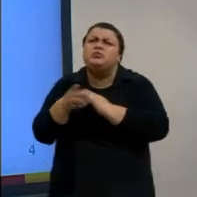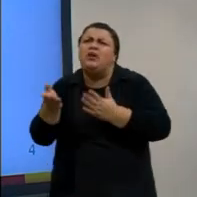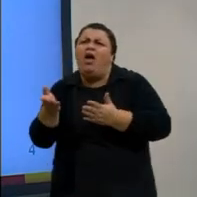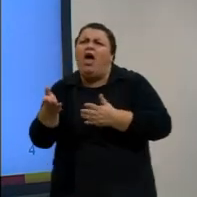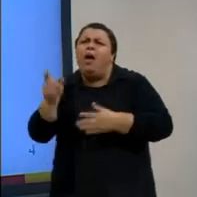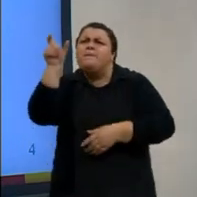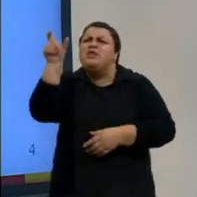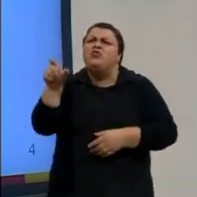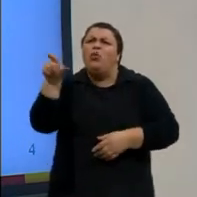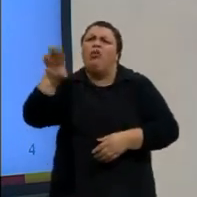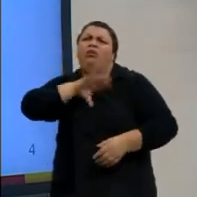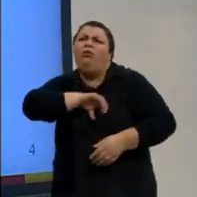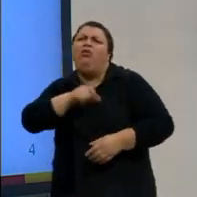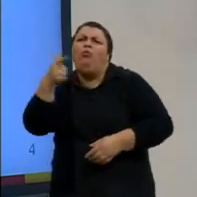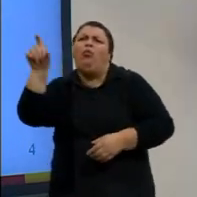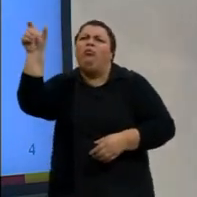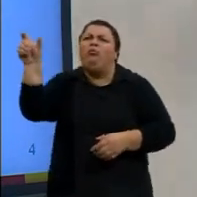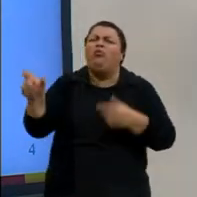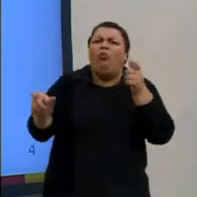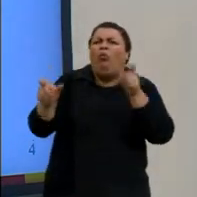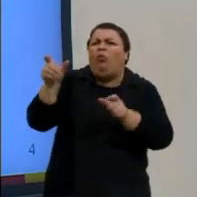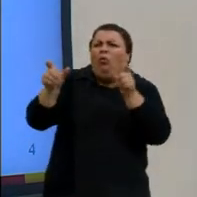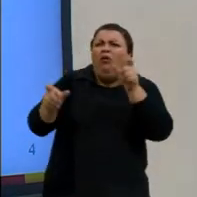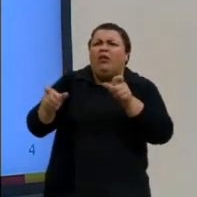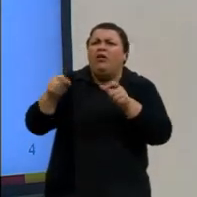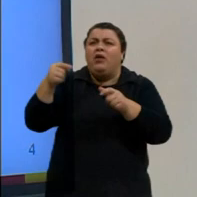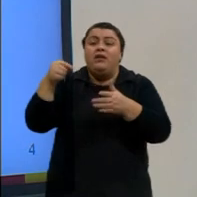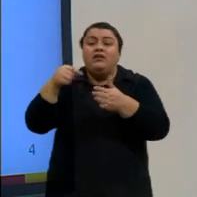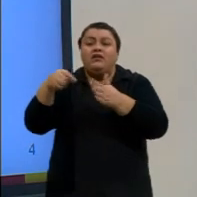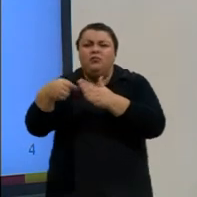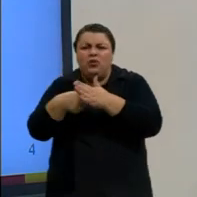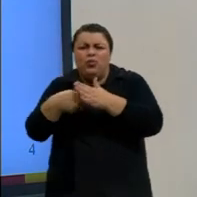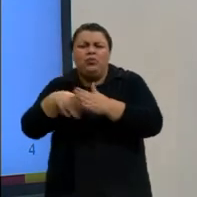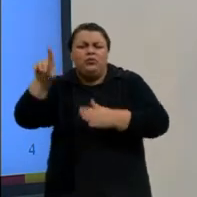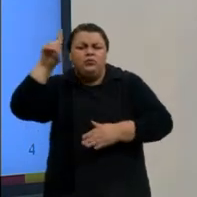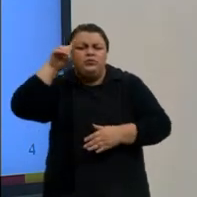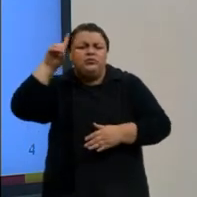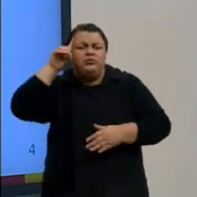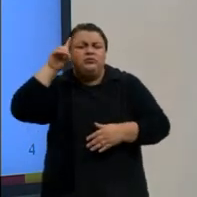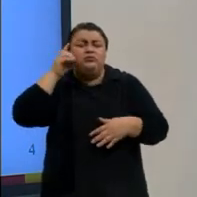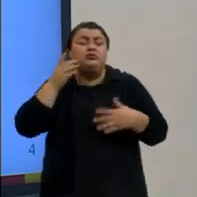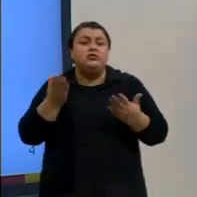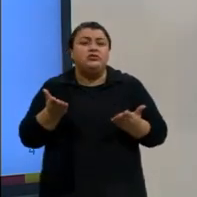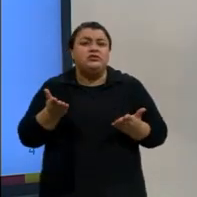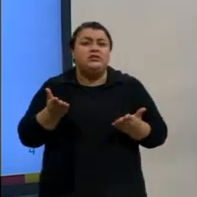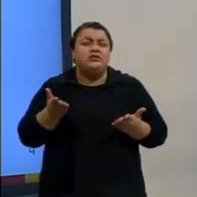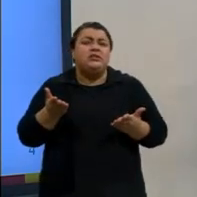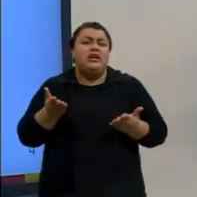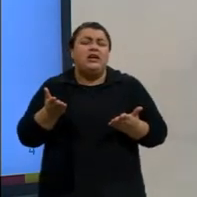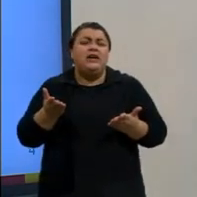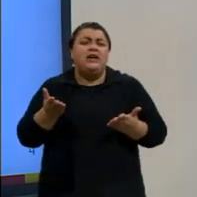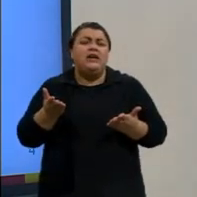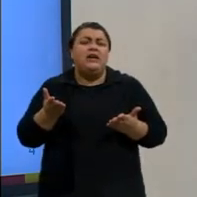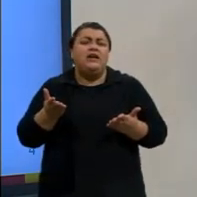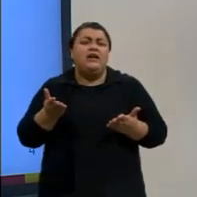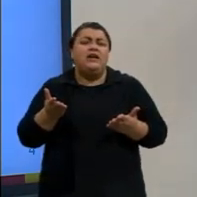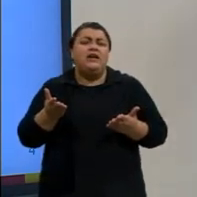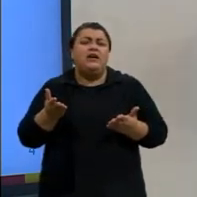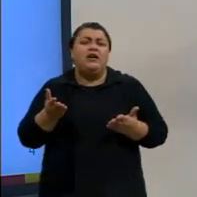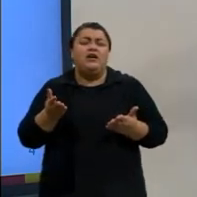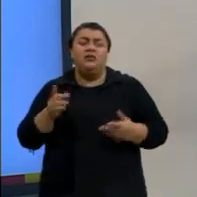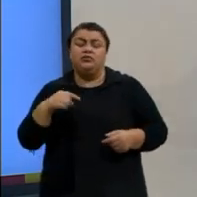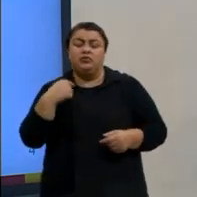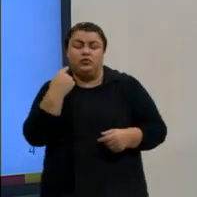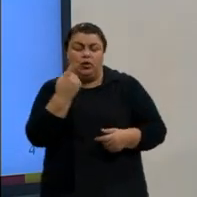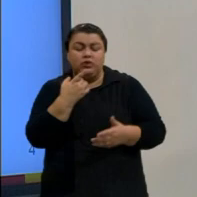amando outra pessoa essas essas perguntas corriqueira do dia a dia nós na maioria das vezes nós